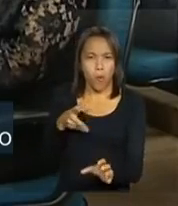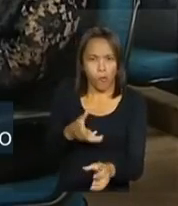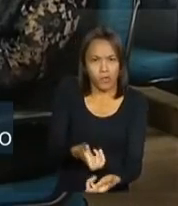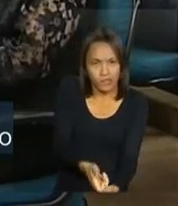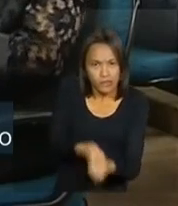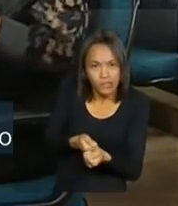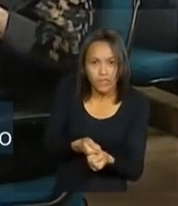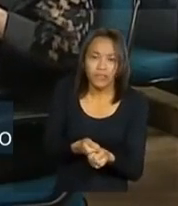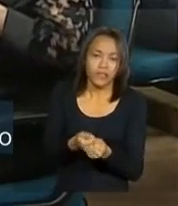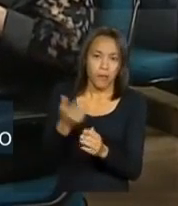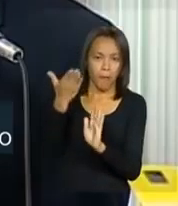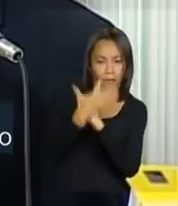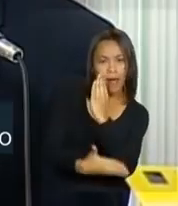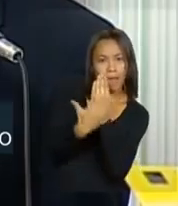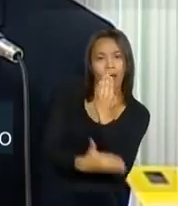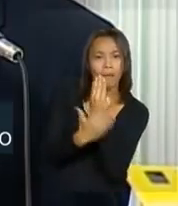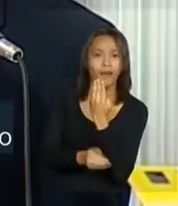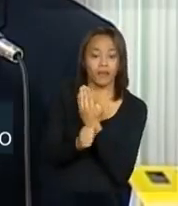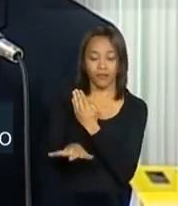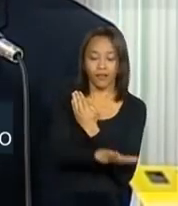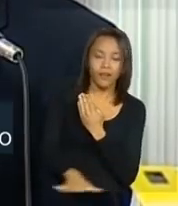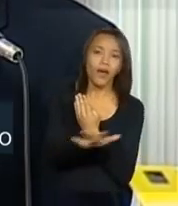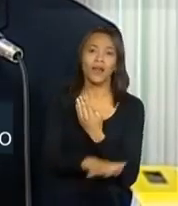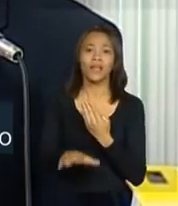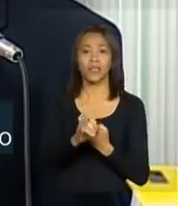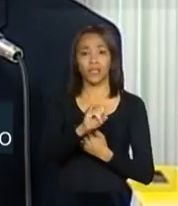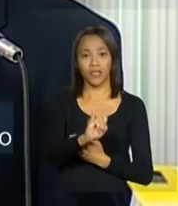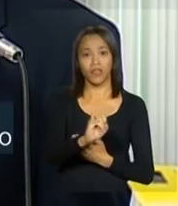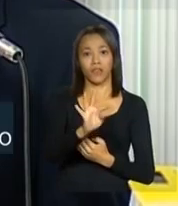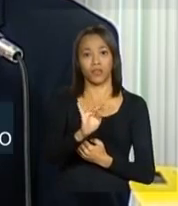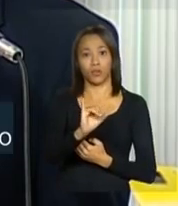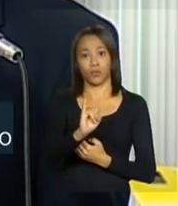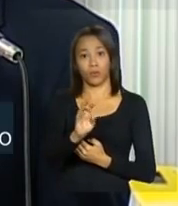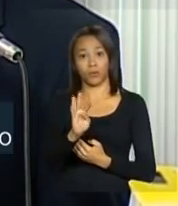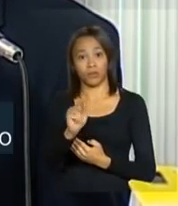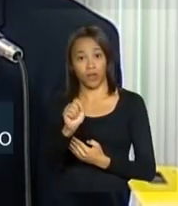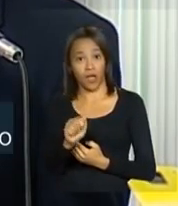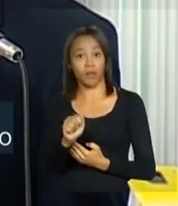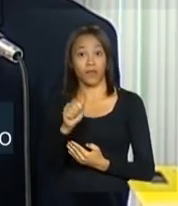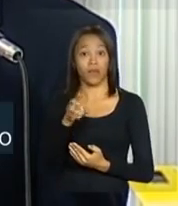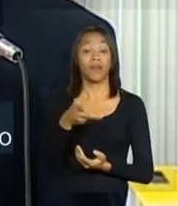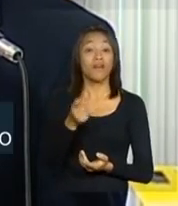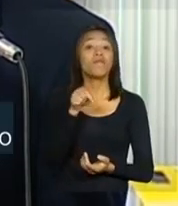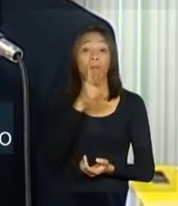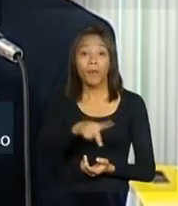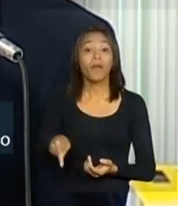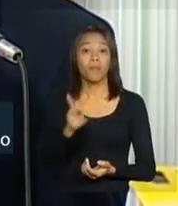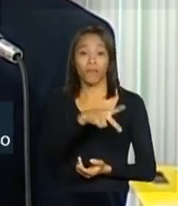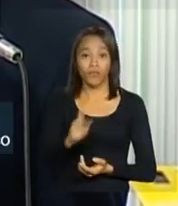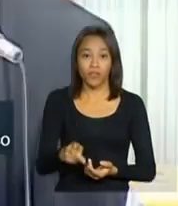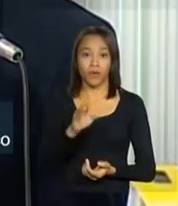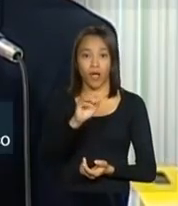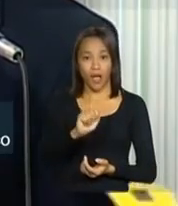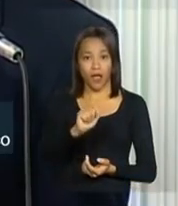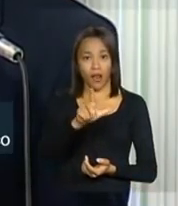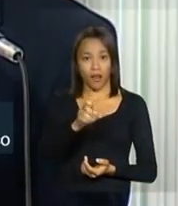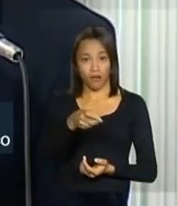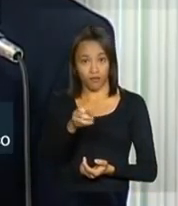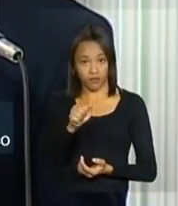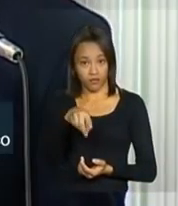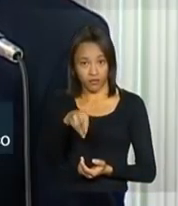cana-de-açúcar na região de Ituiutaba, em Minas Gerais, feito pelo professor Alessandro Enoch,